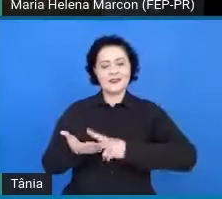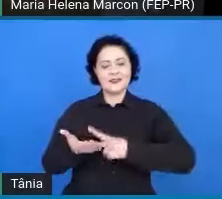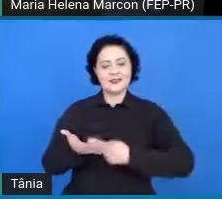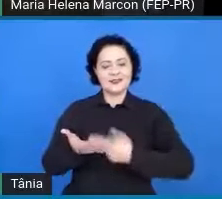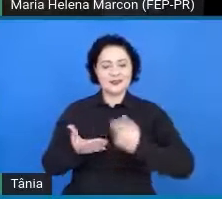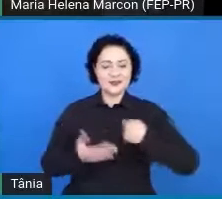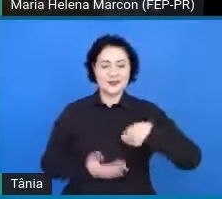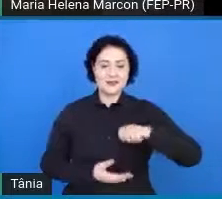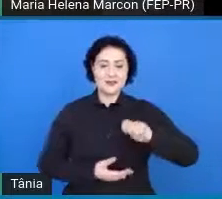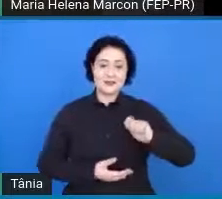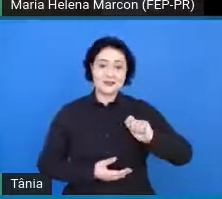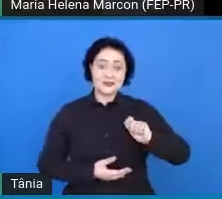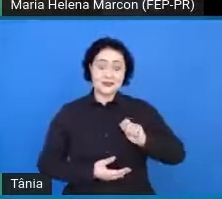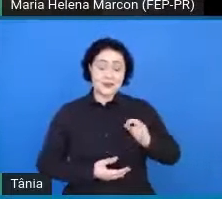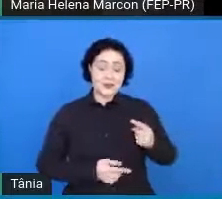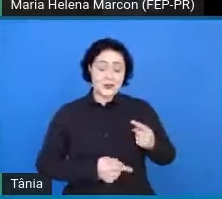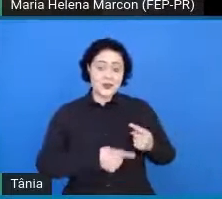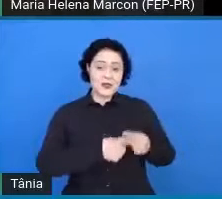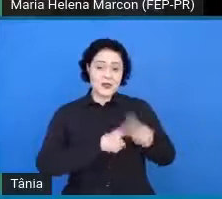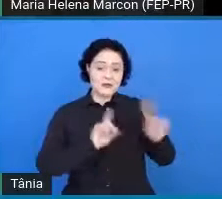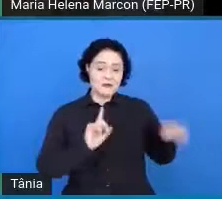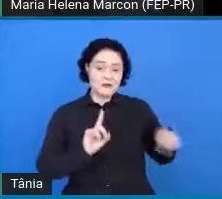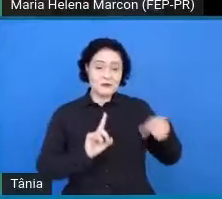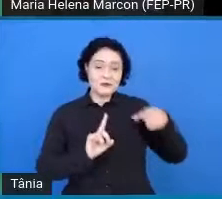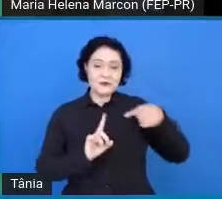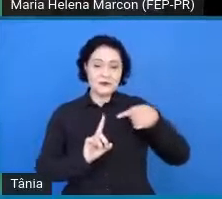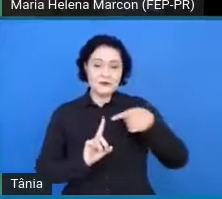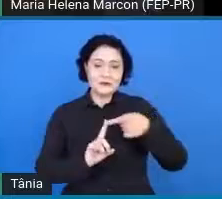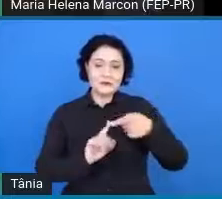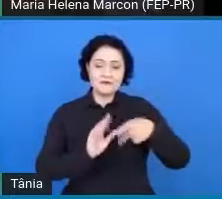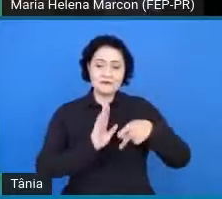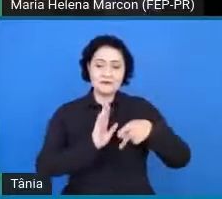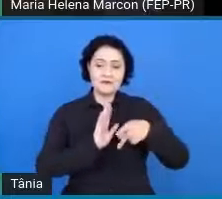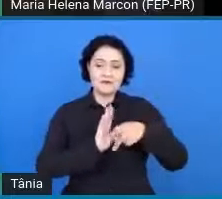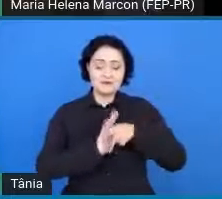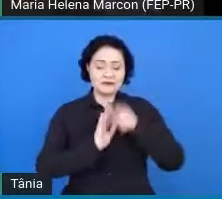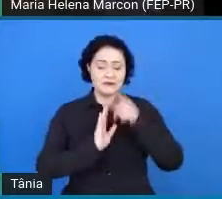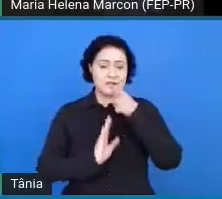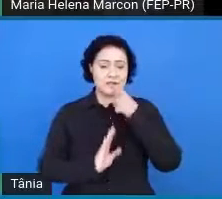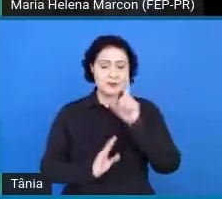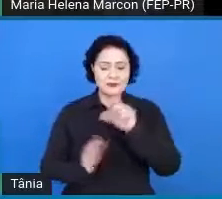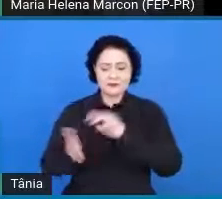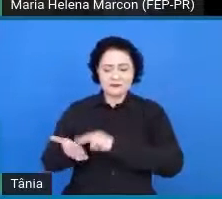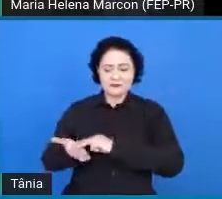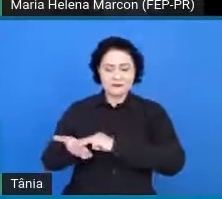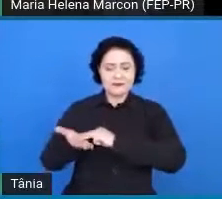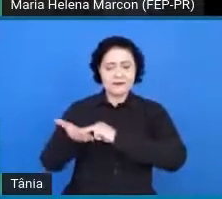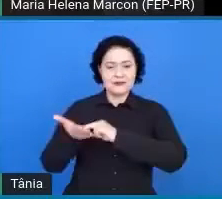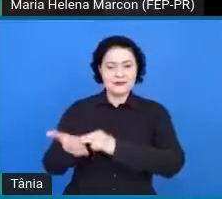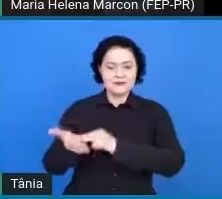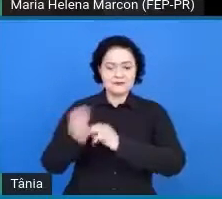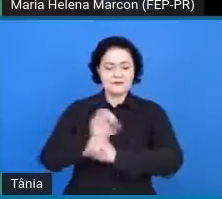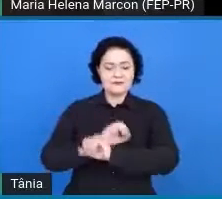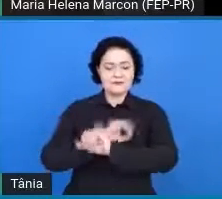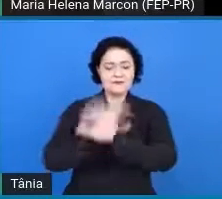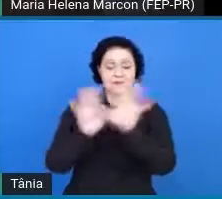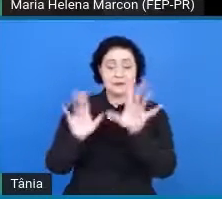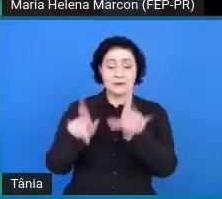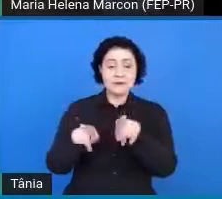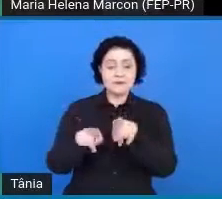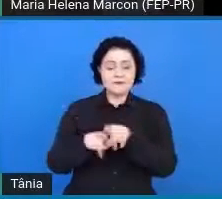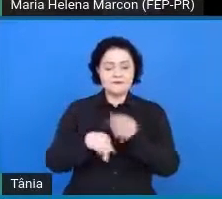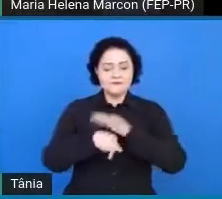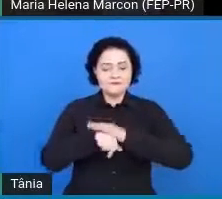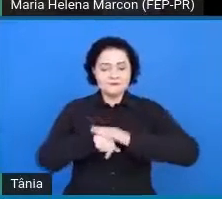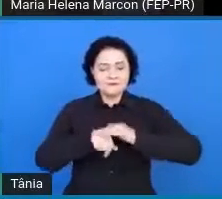para o idioma espanhol a fim de atender os corações decidi oma aquela mensagem de esclarecimento e Consolação